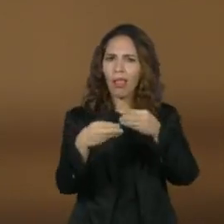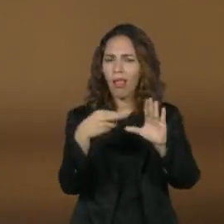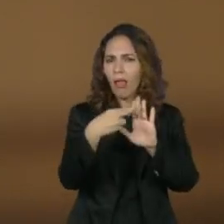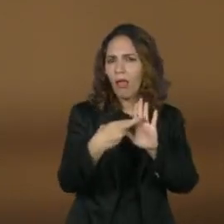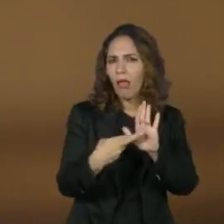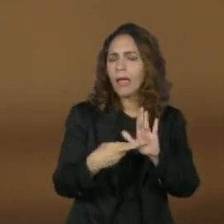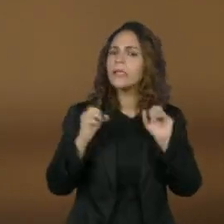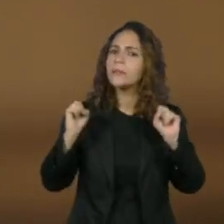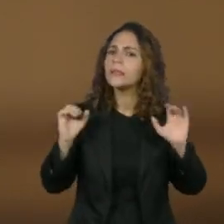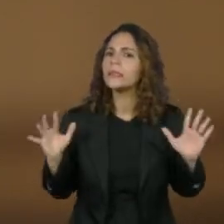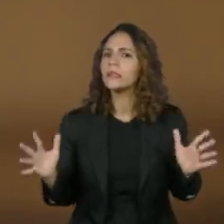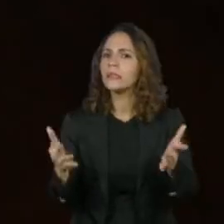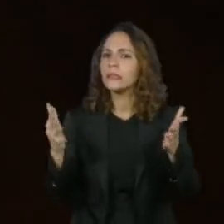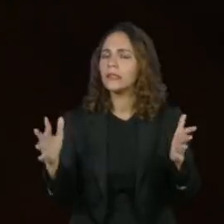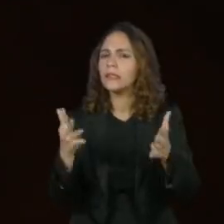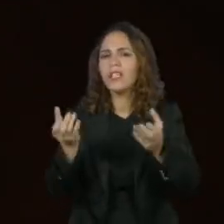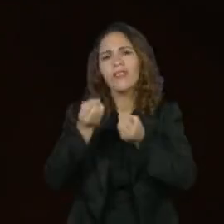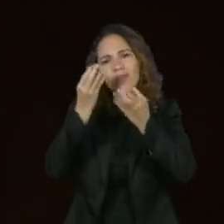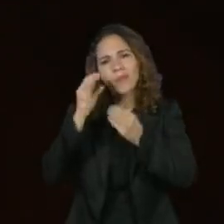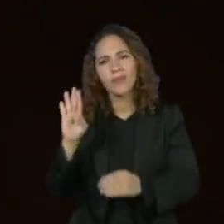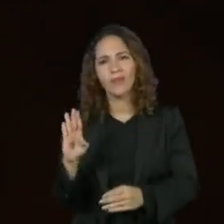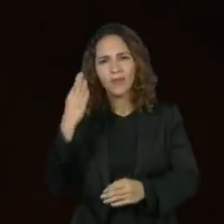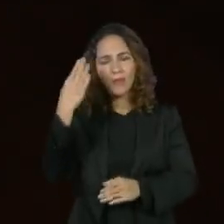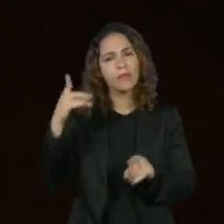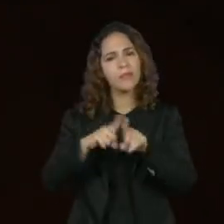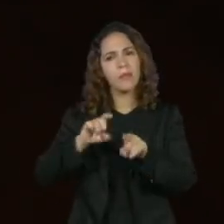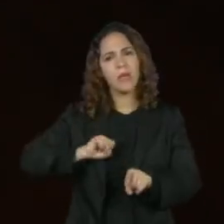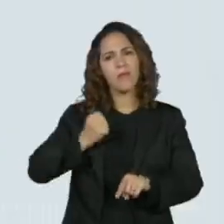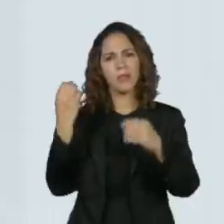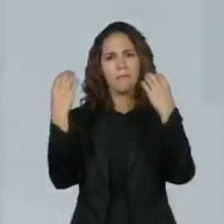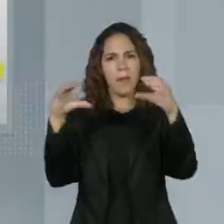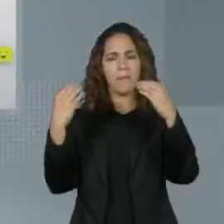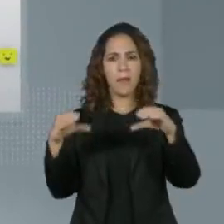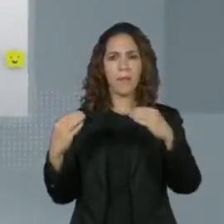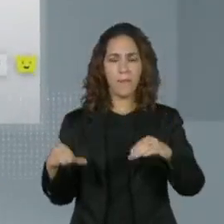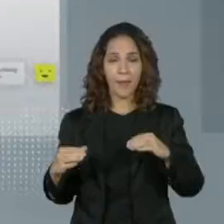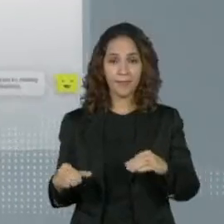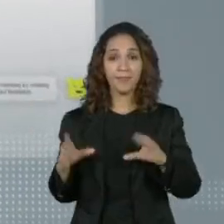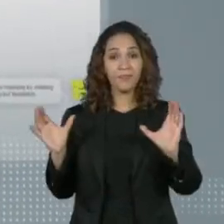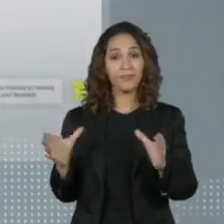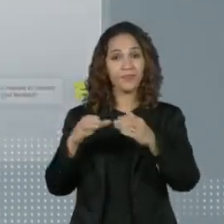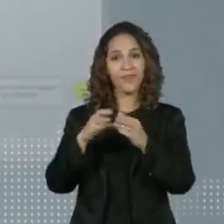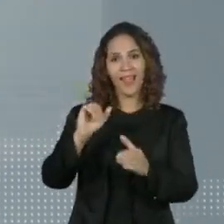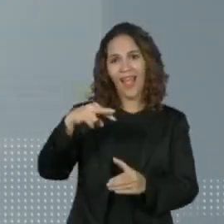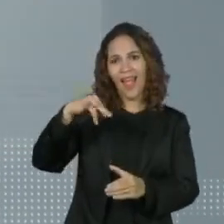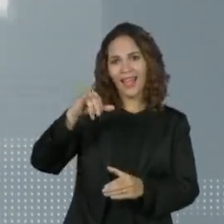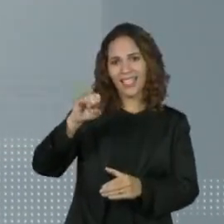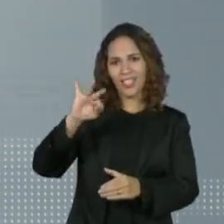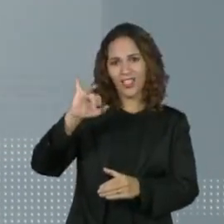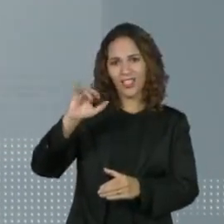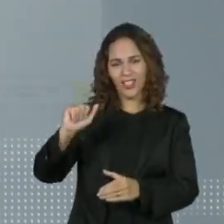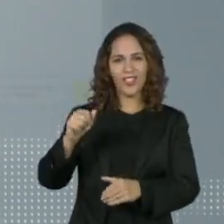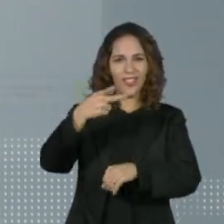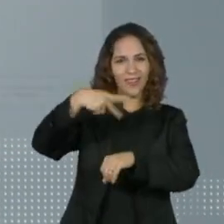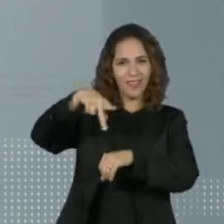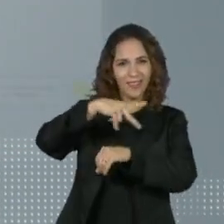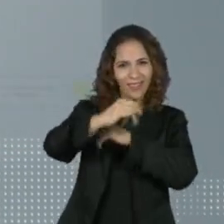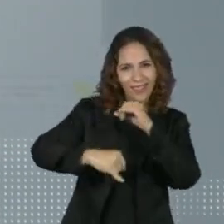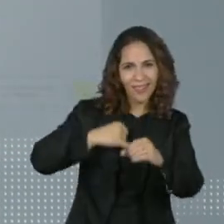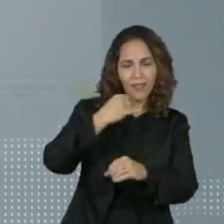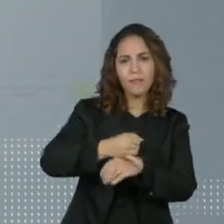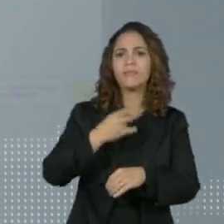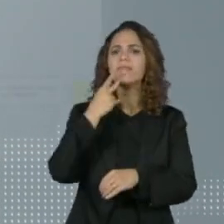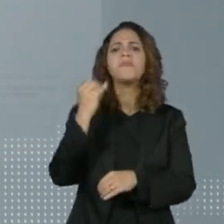das regras possa estimular as fake News e as mensagens de ódio anistia internacional publicou independentemente da